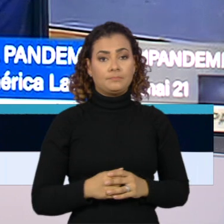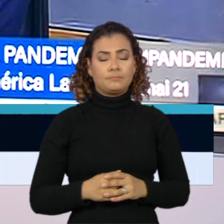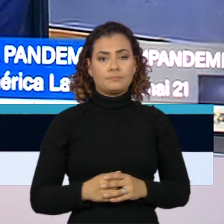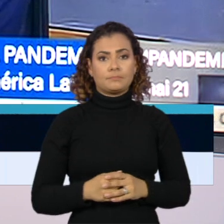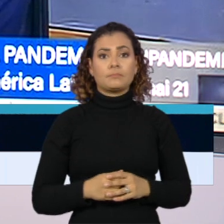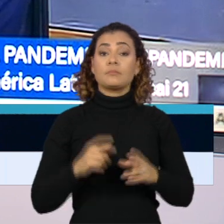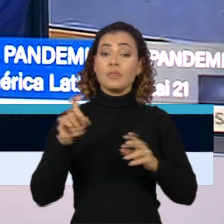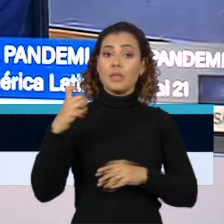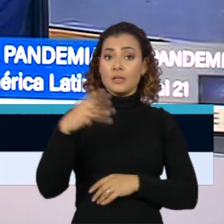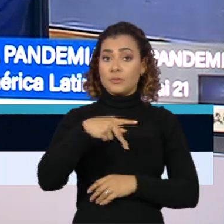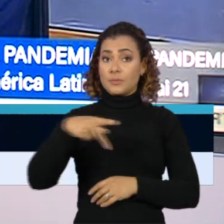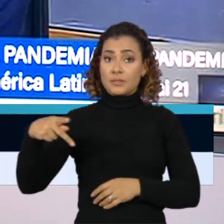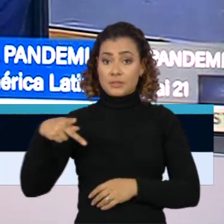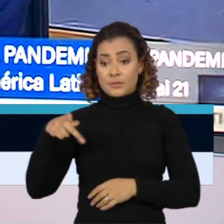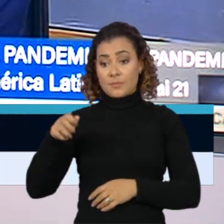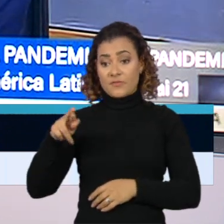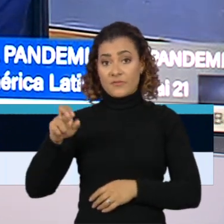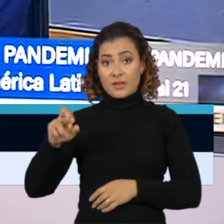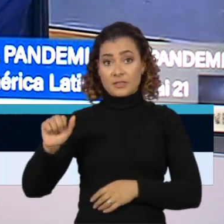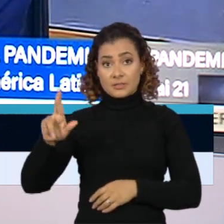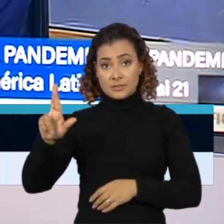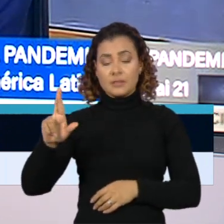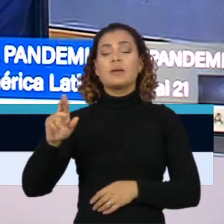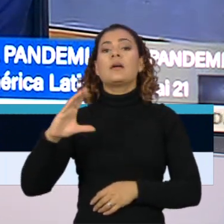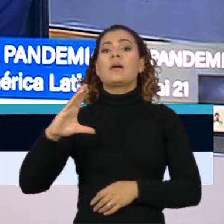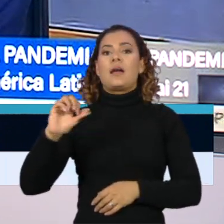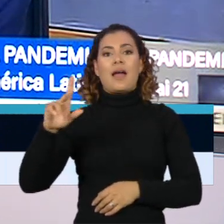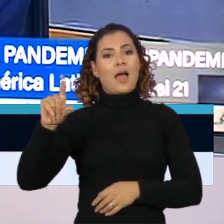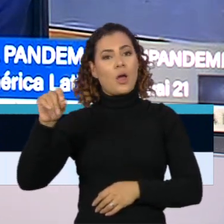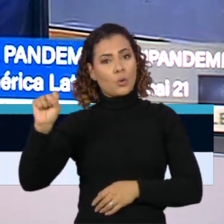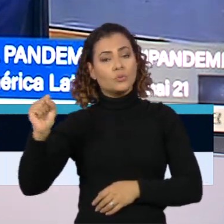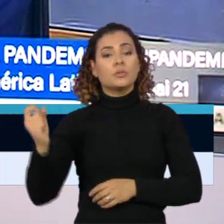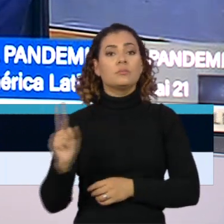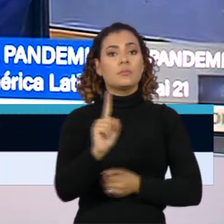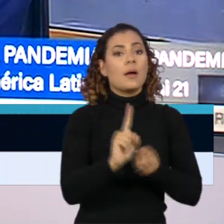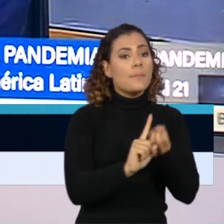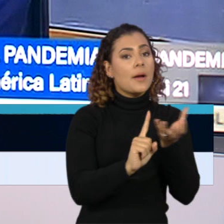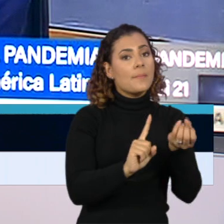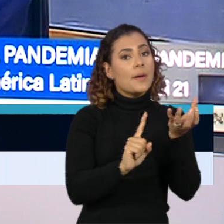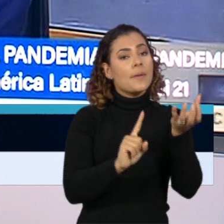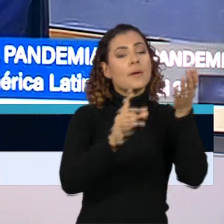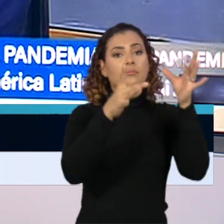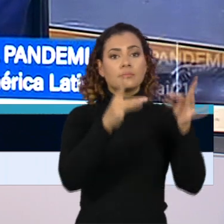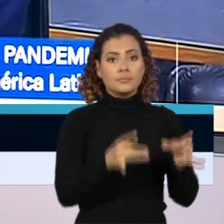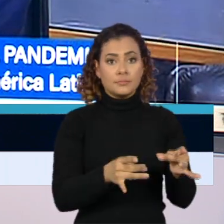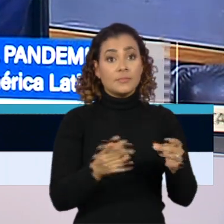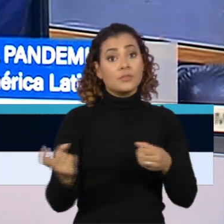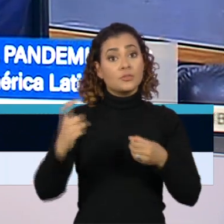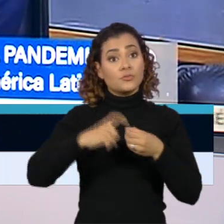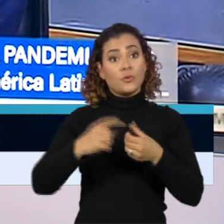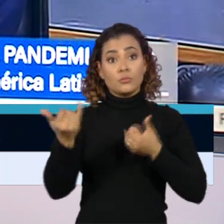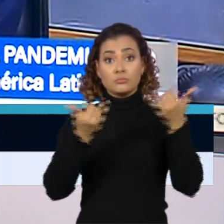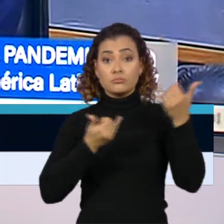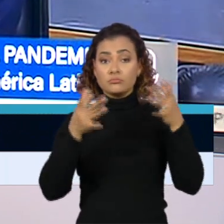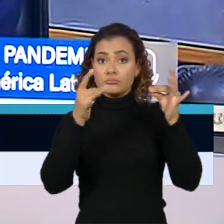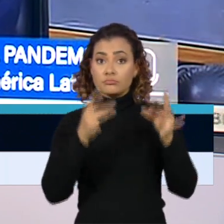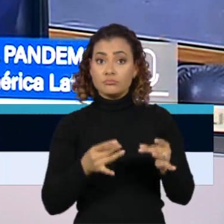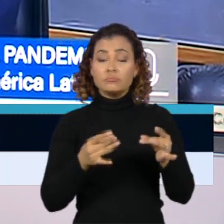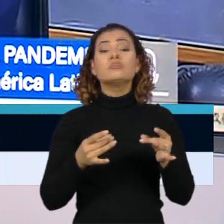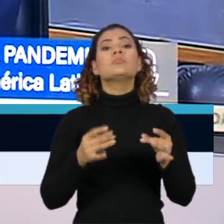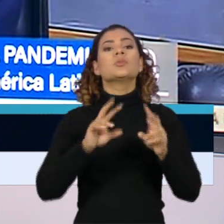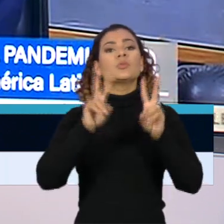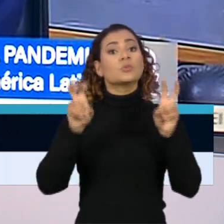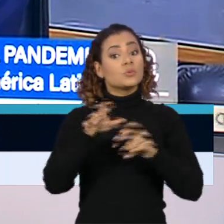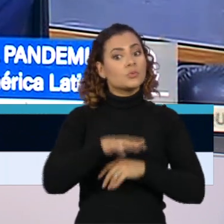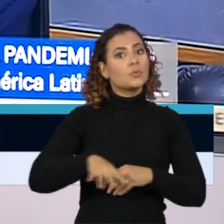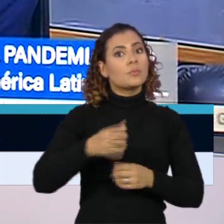da Pfizer no Brasil é o sexto a falar aos senadores na CPI da pandemia. Nós voltamos a qualquer momento com mais informações